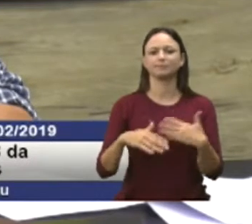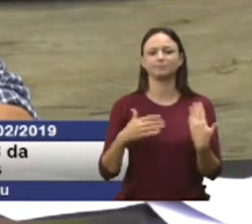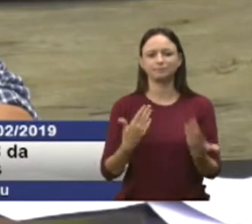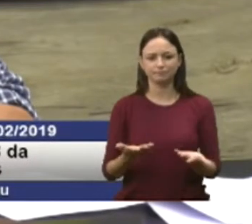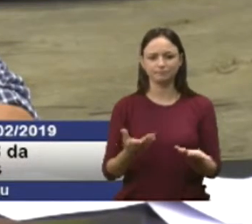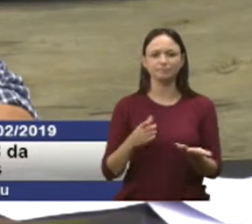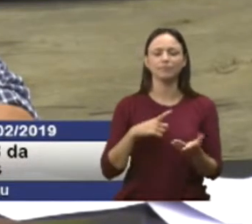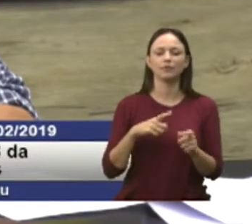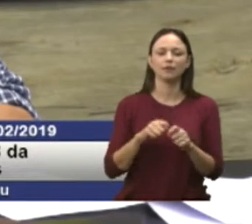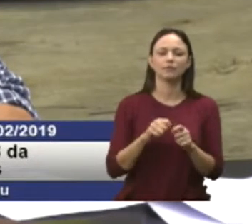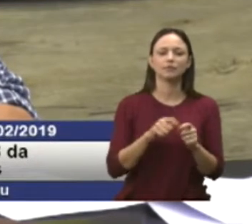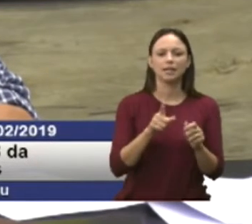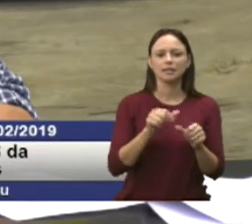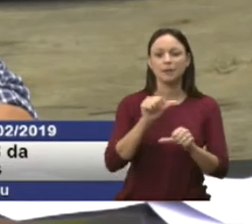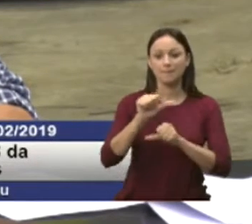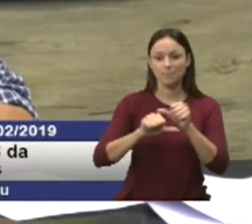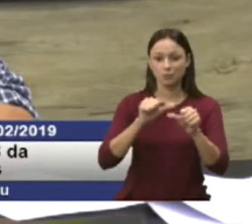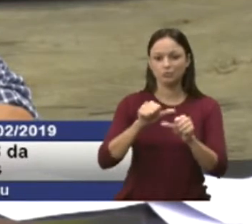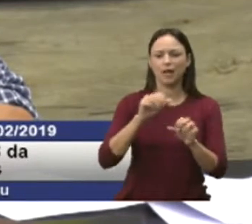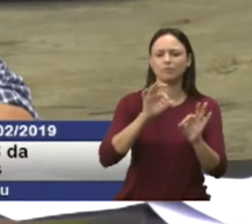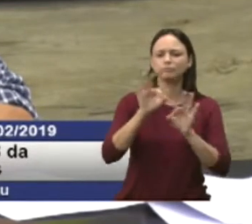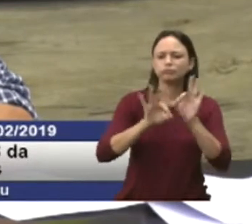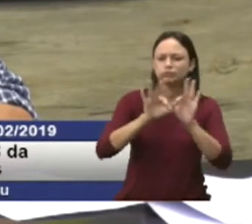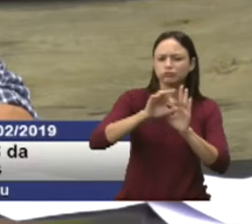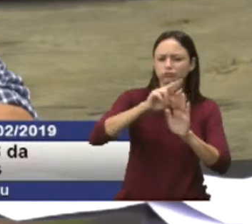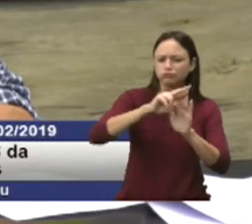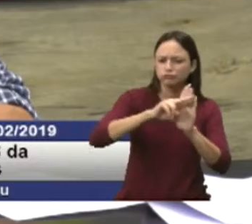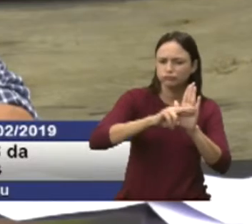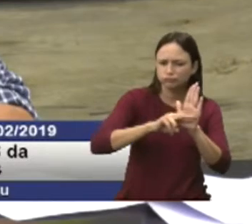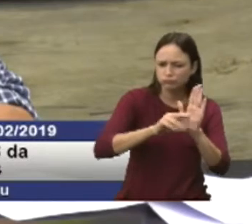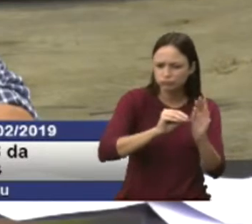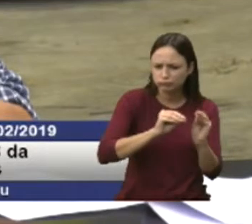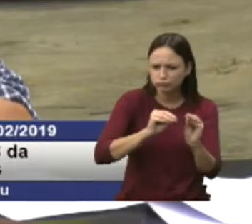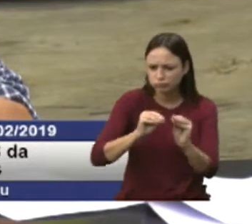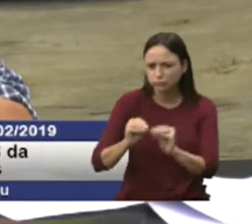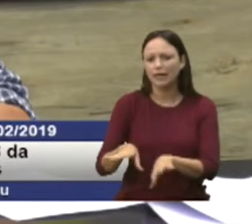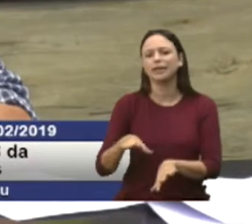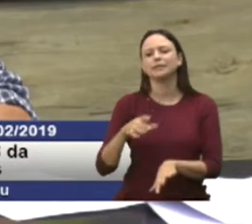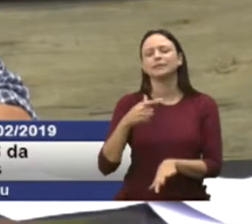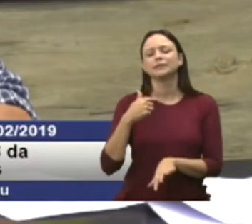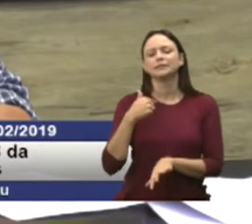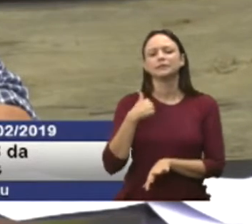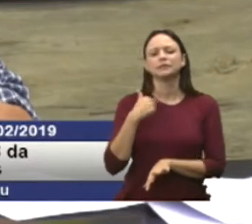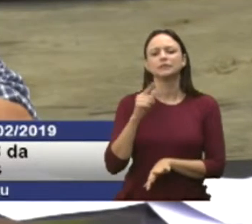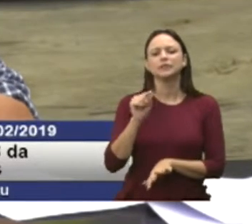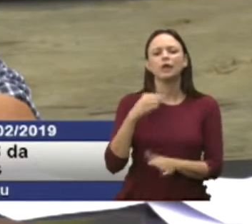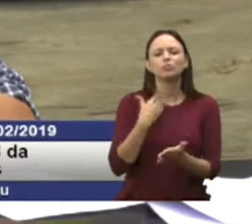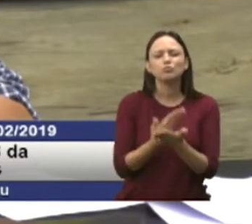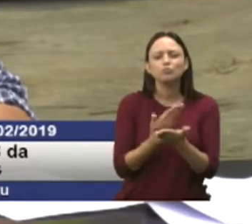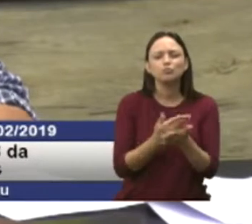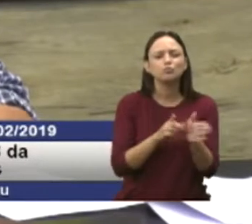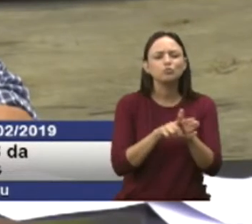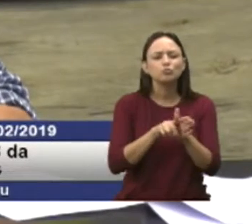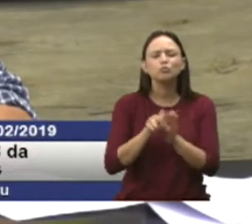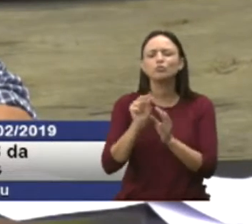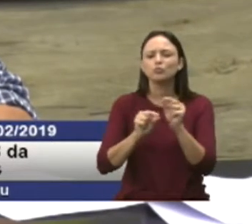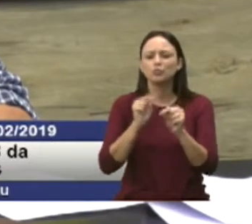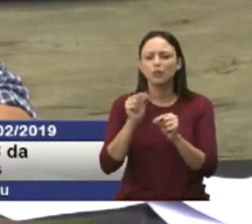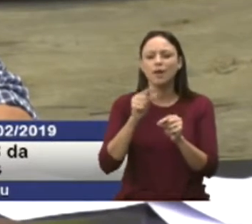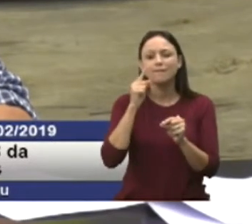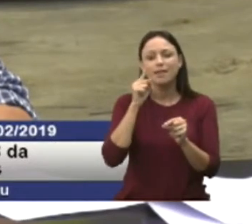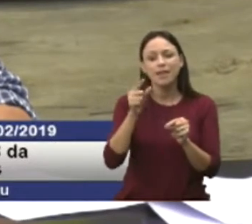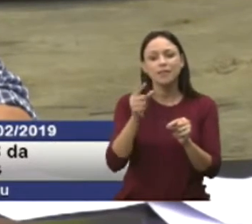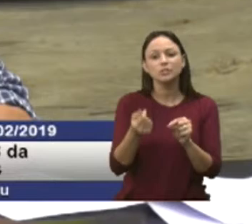por essa regulamentação. E o que nós estamos levando em consideração no nosso estudo é essa majoração que